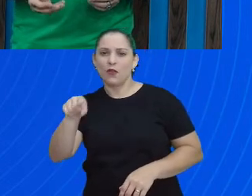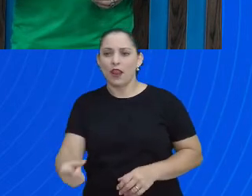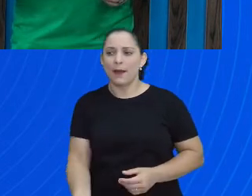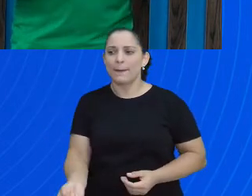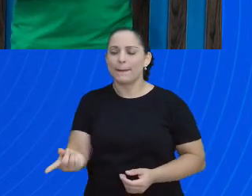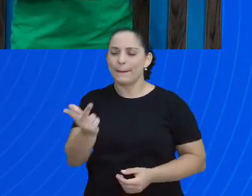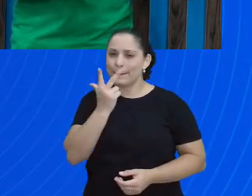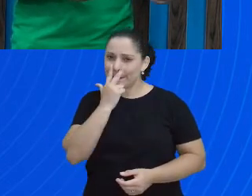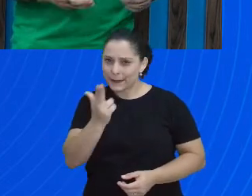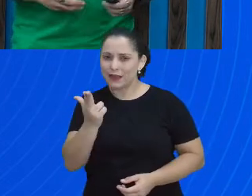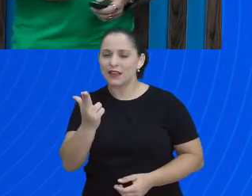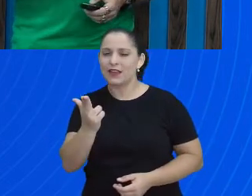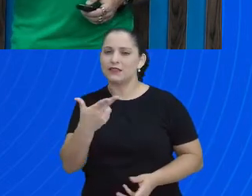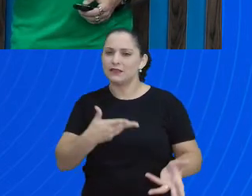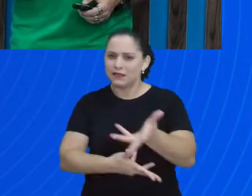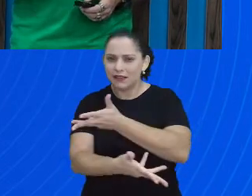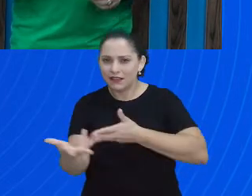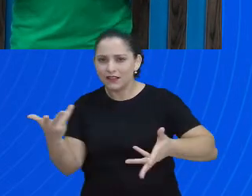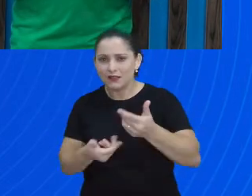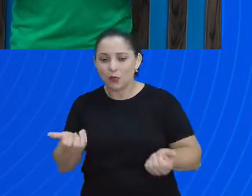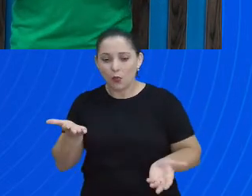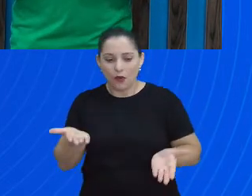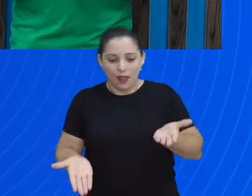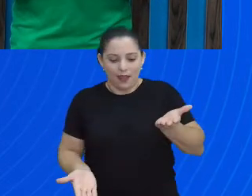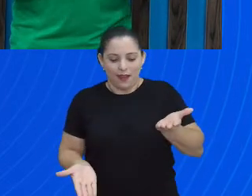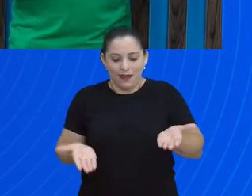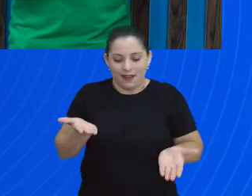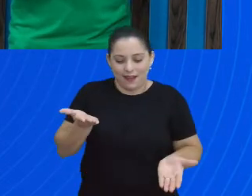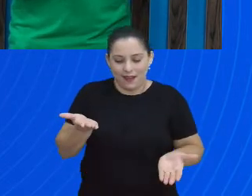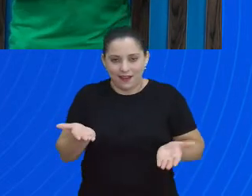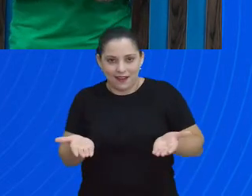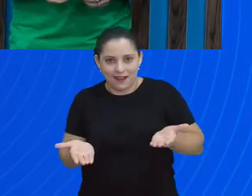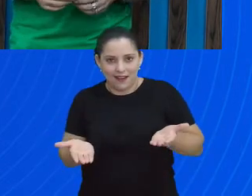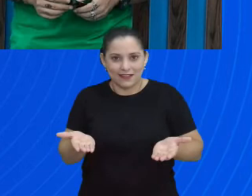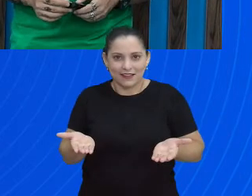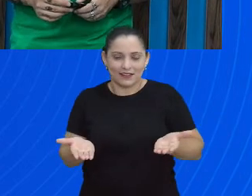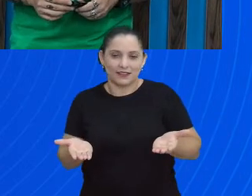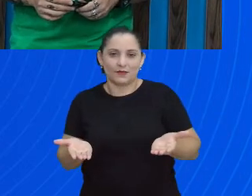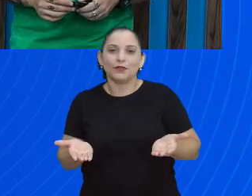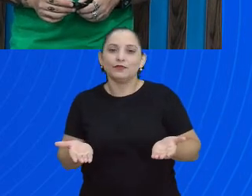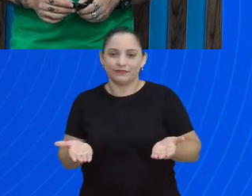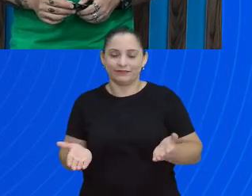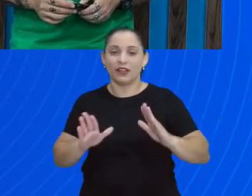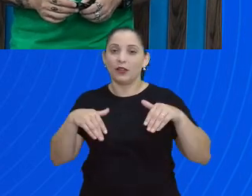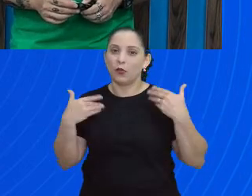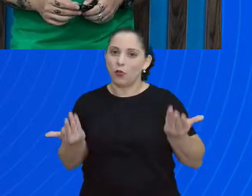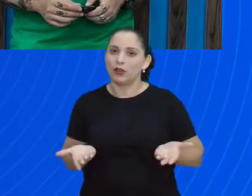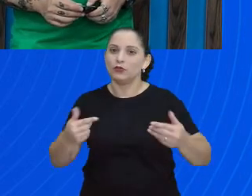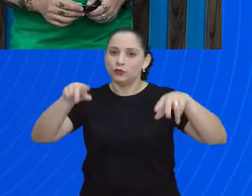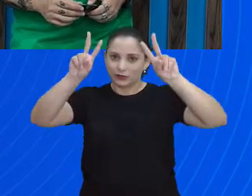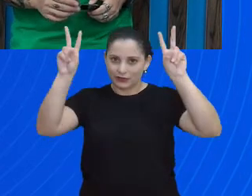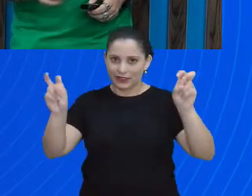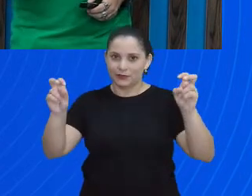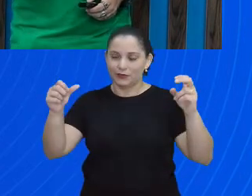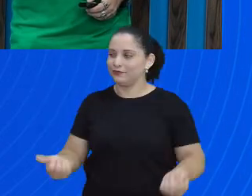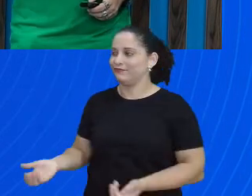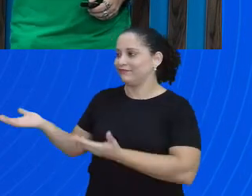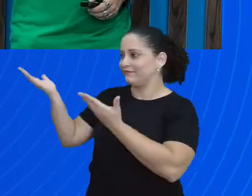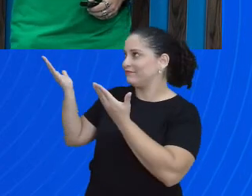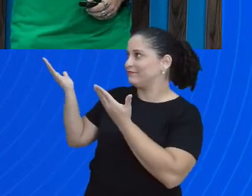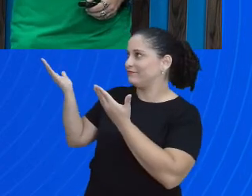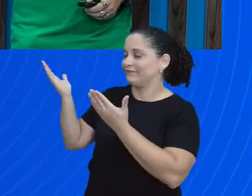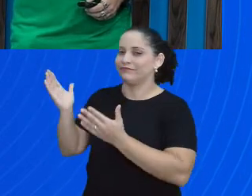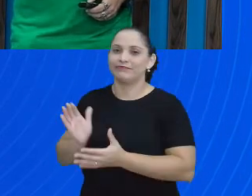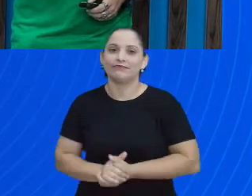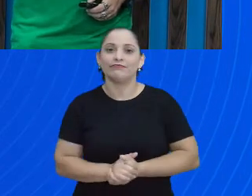equilíbrio. E por isso que a gente faz muita associação com uma balança na hora que a gente vai falar de uma equação, tá certo?